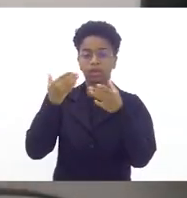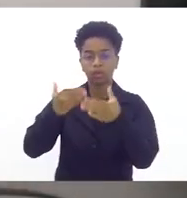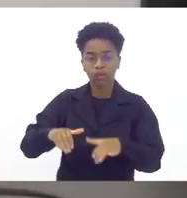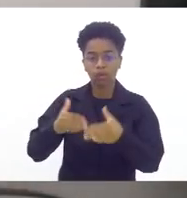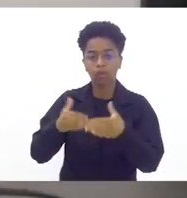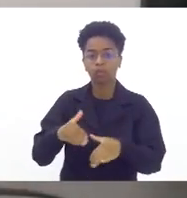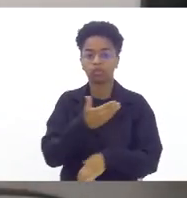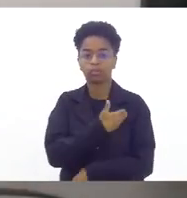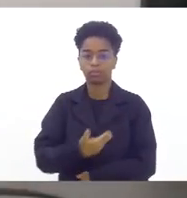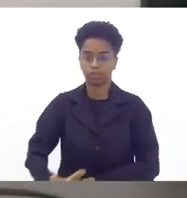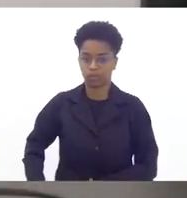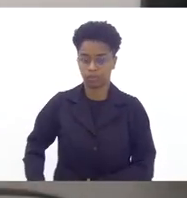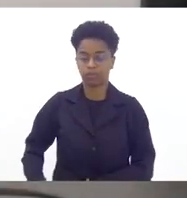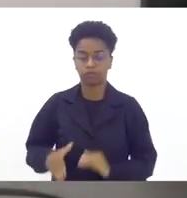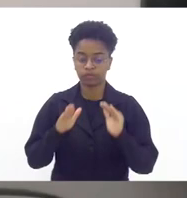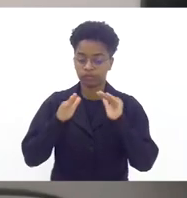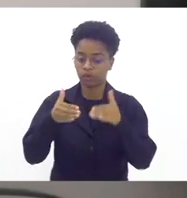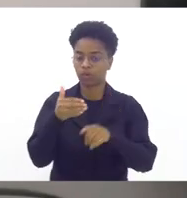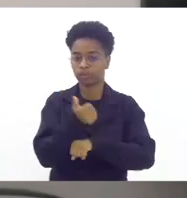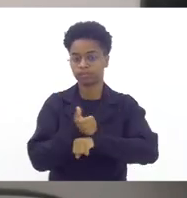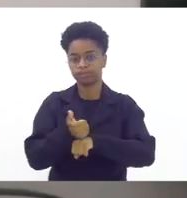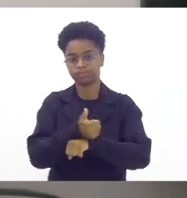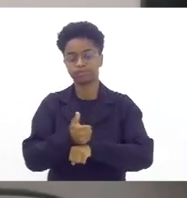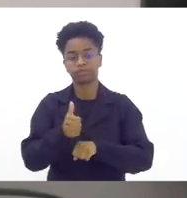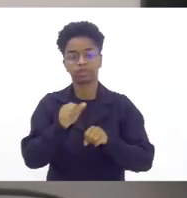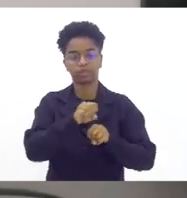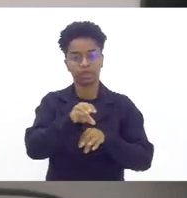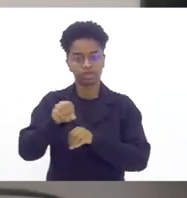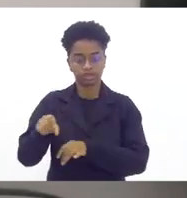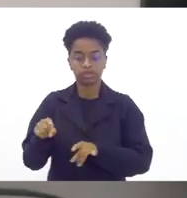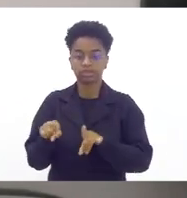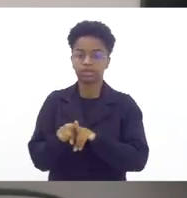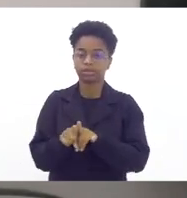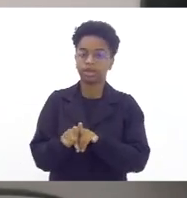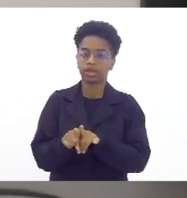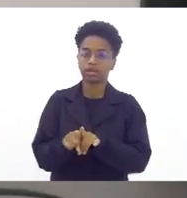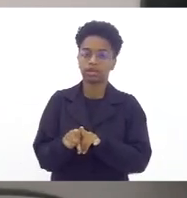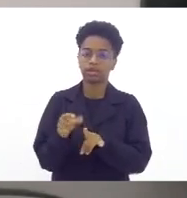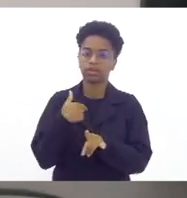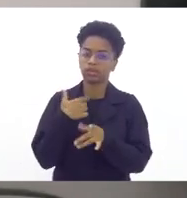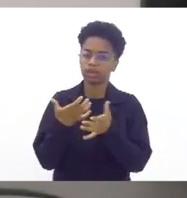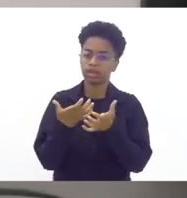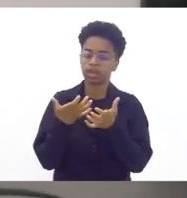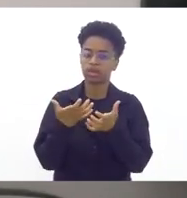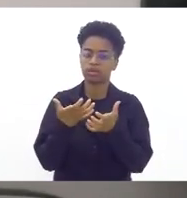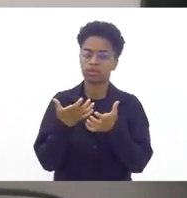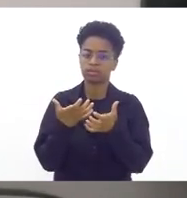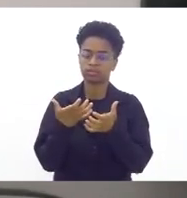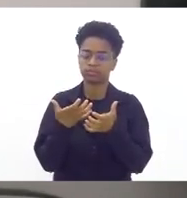públicos para os profissionais de educação. e gostaria de colocar,